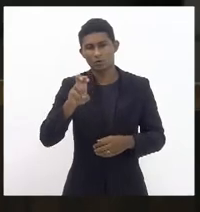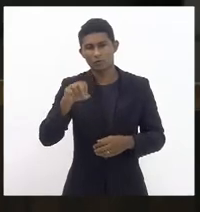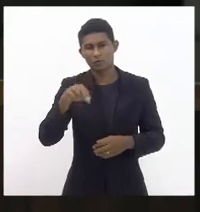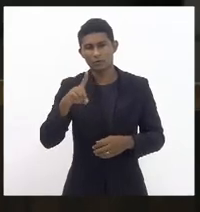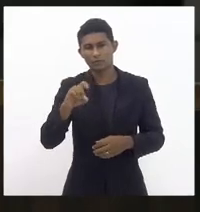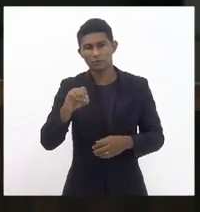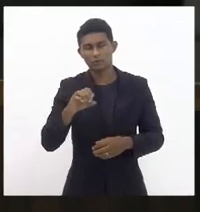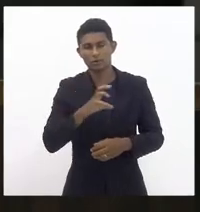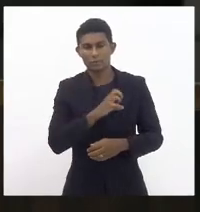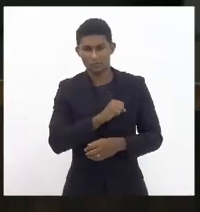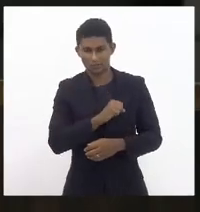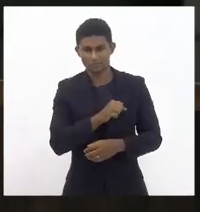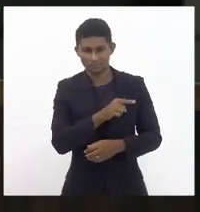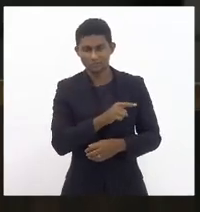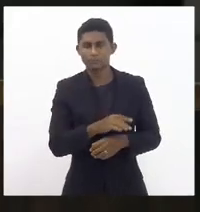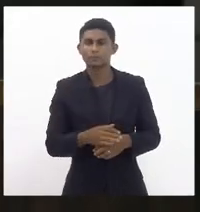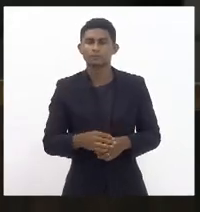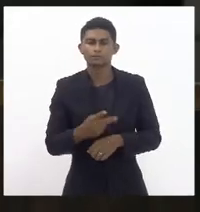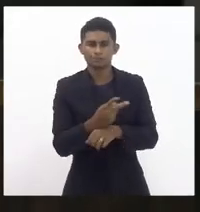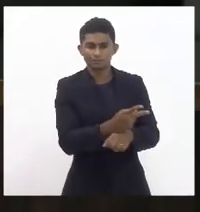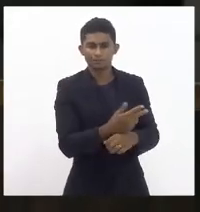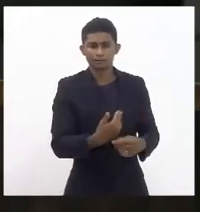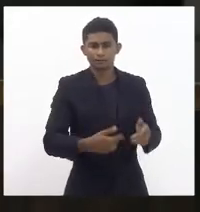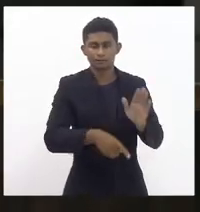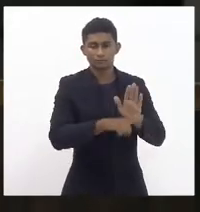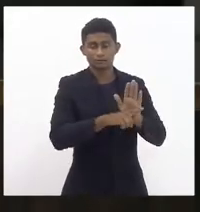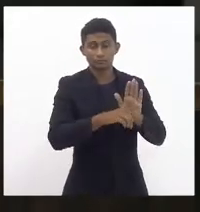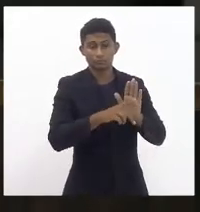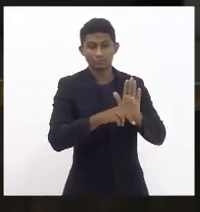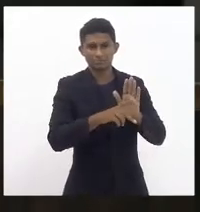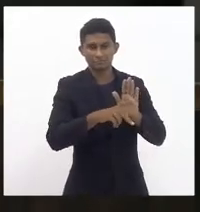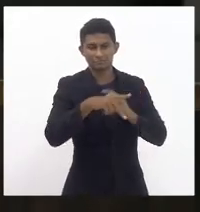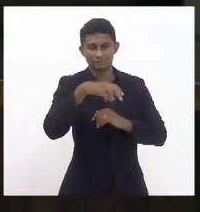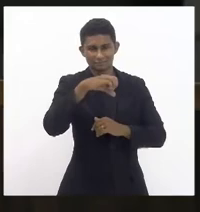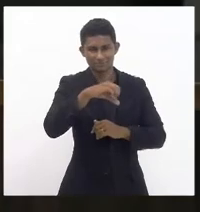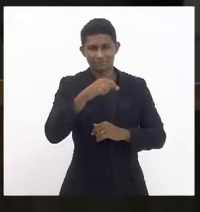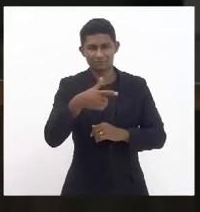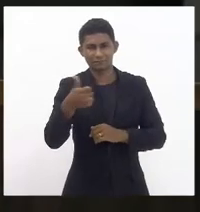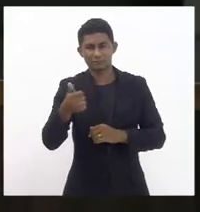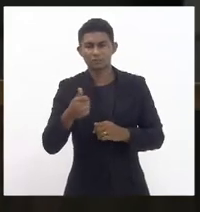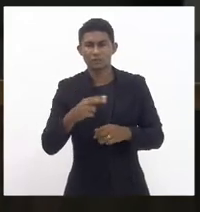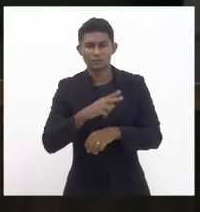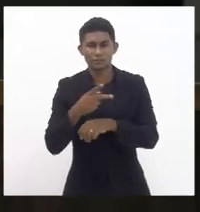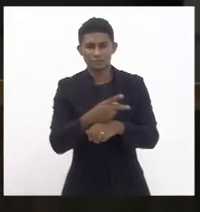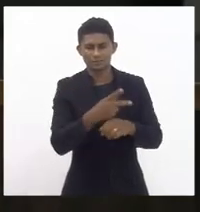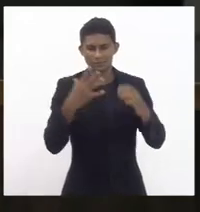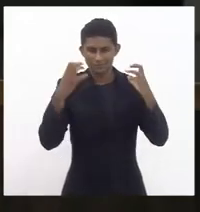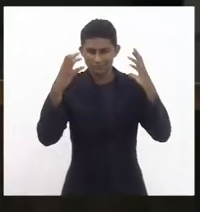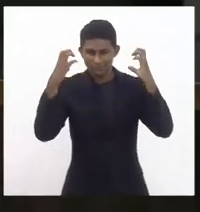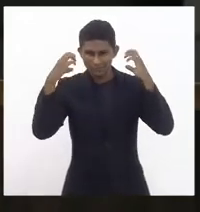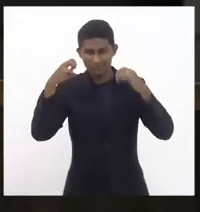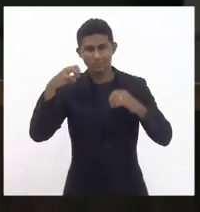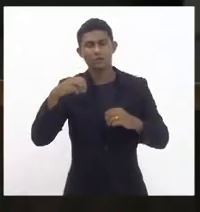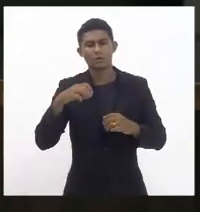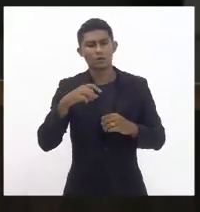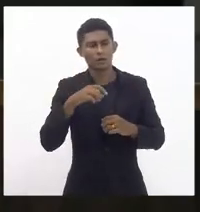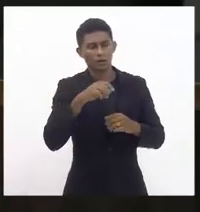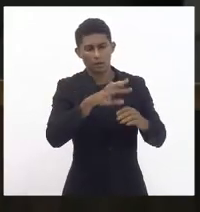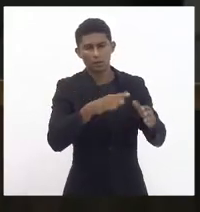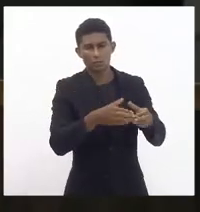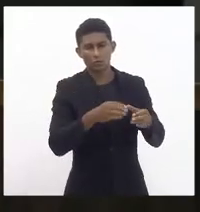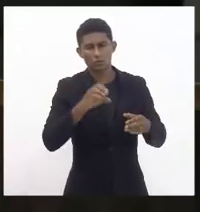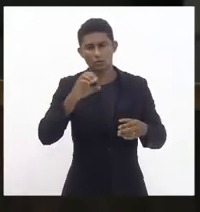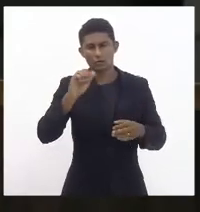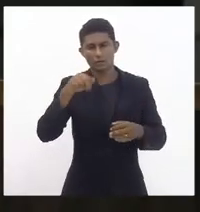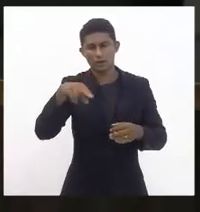de norma mais favorável Deputado Chico Olha a solução 911 21 de autoridade para Renata concede prêmio Mariele a ONG anistia internacional parecer da comissão de